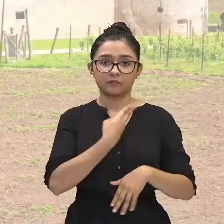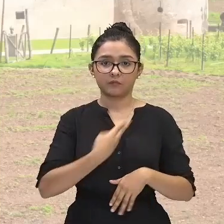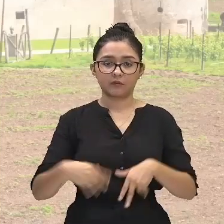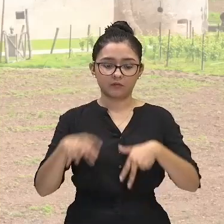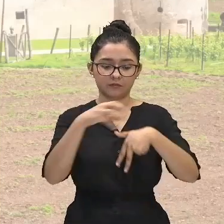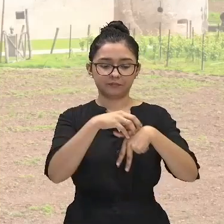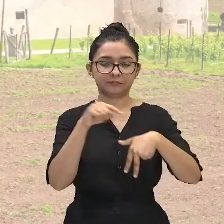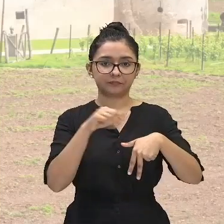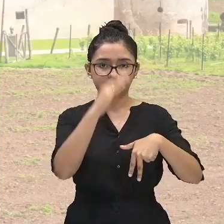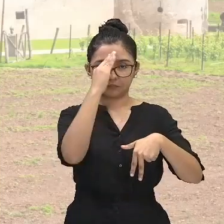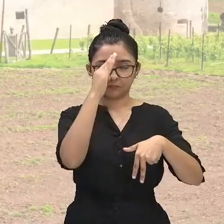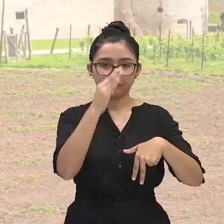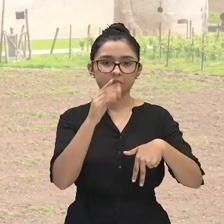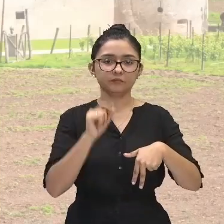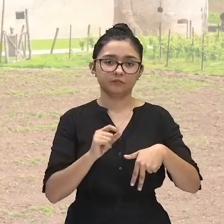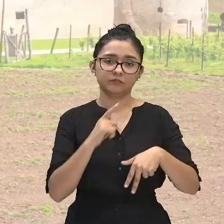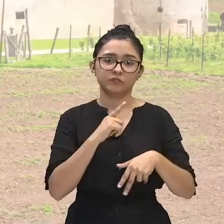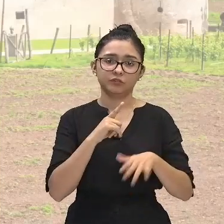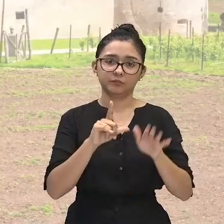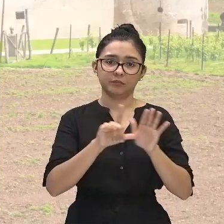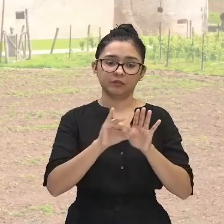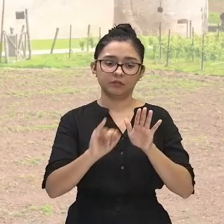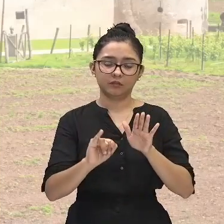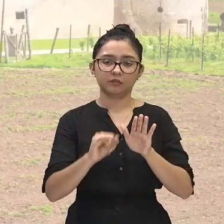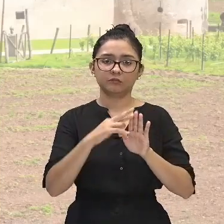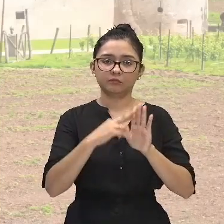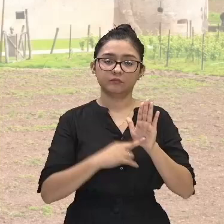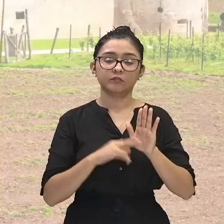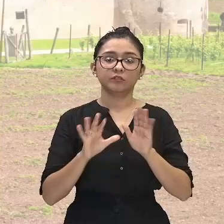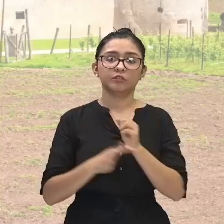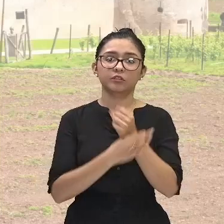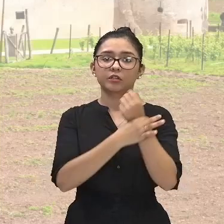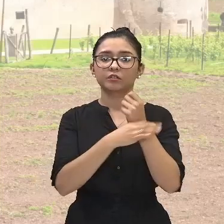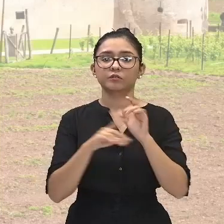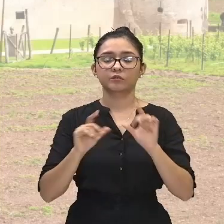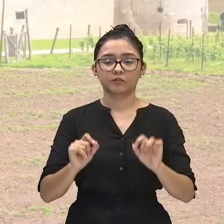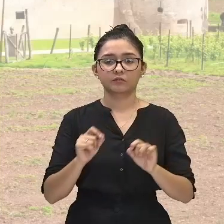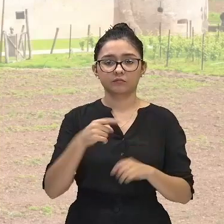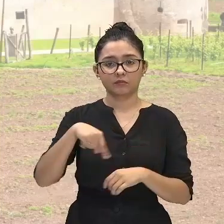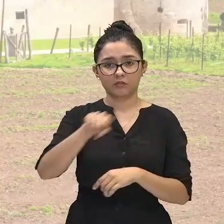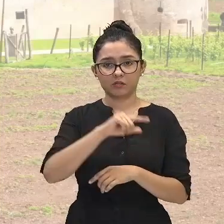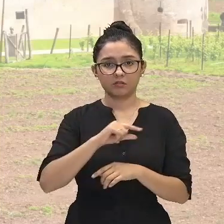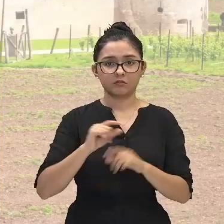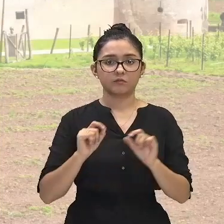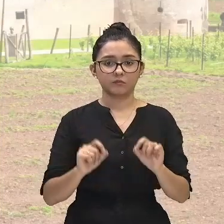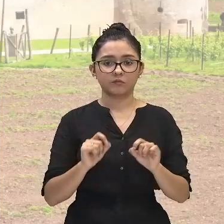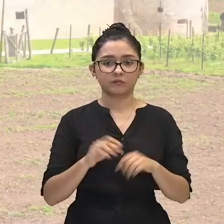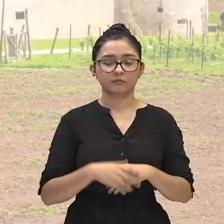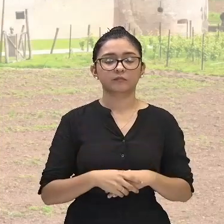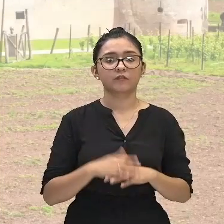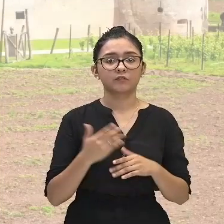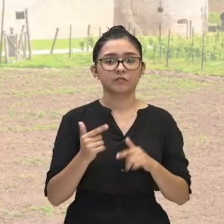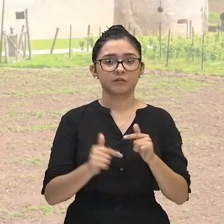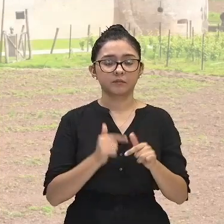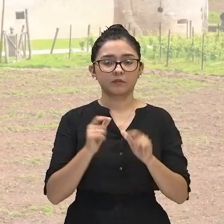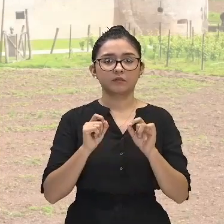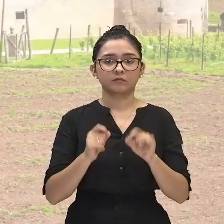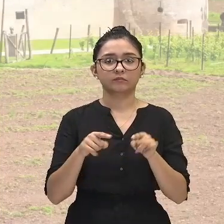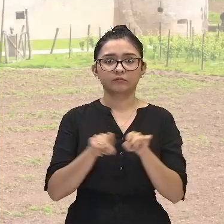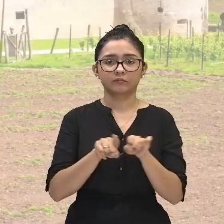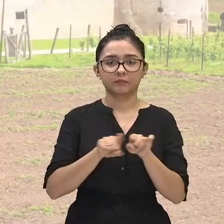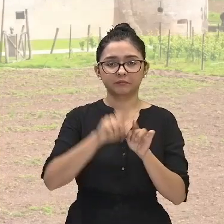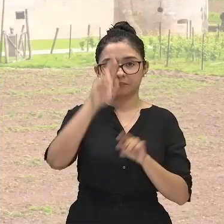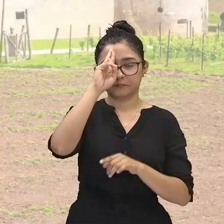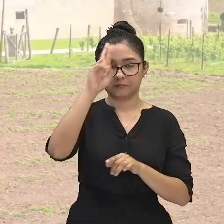centralizada traria uma legislação e garantiria que eles não fossem mais explorados pelos